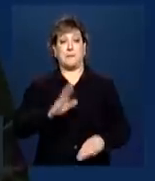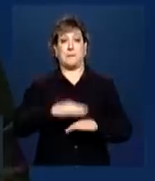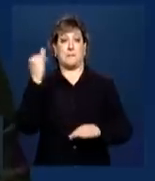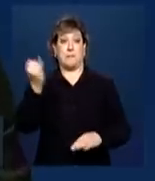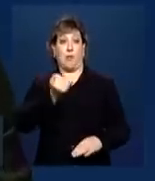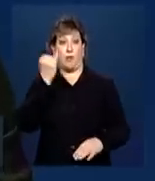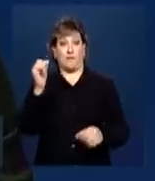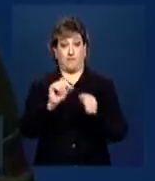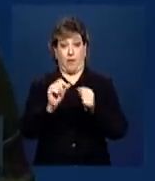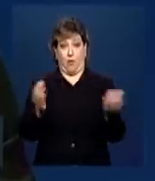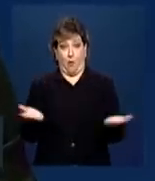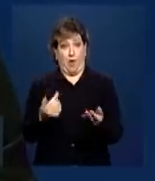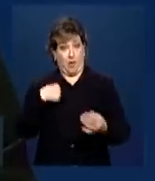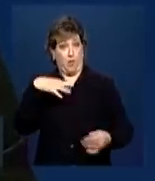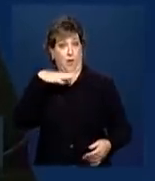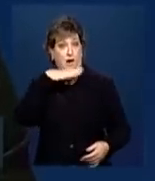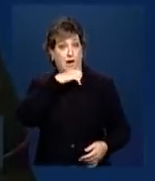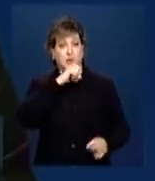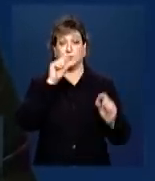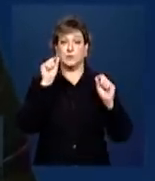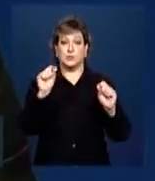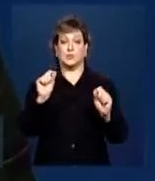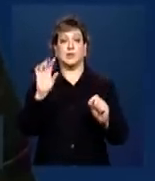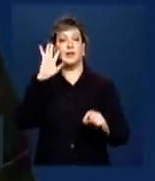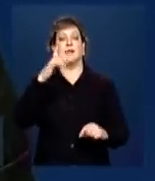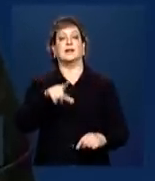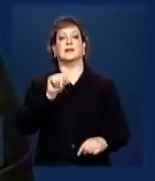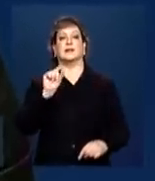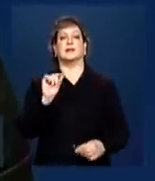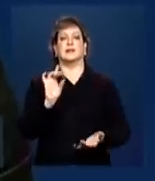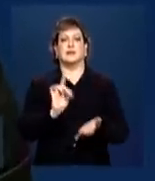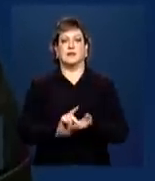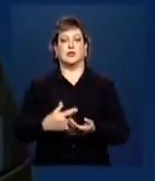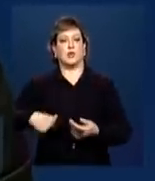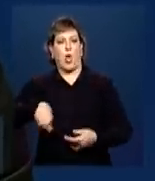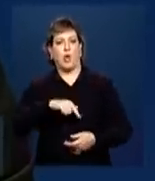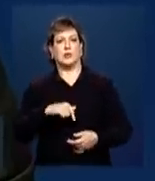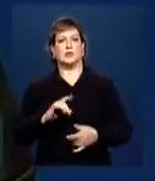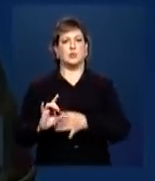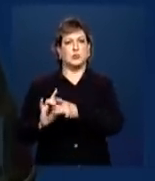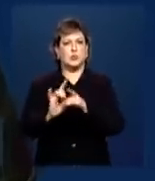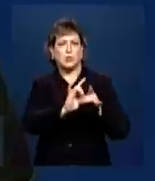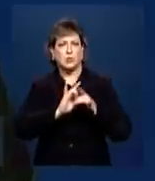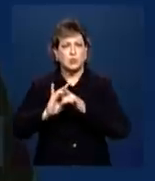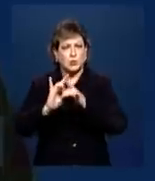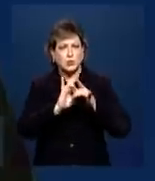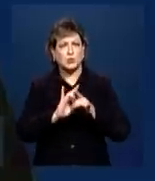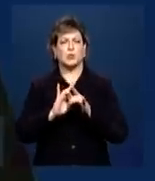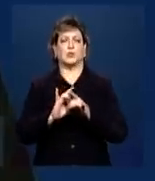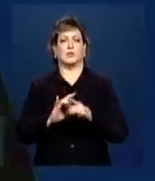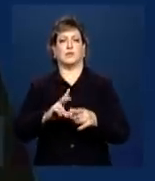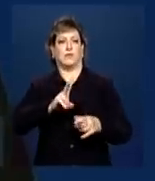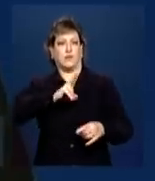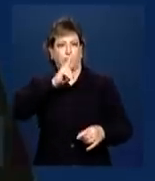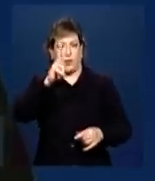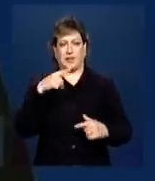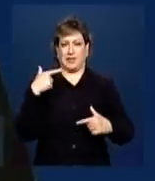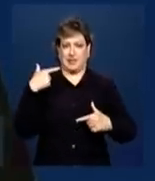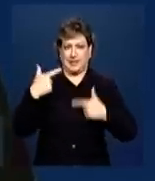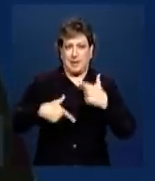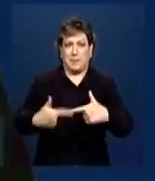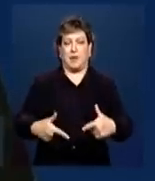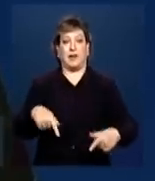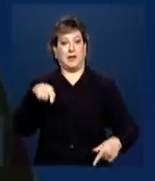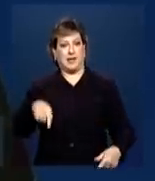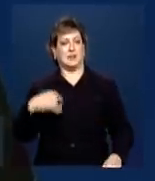hoje, é que foi a decisão de realmente jogarmos juntos, jogar como um time unido. Essa,